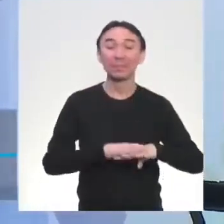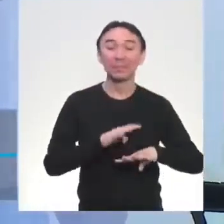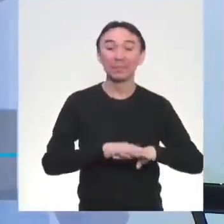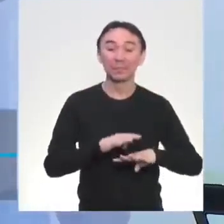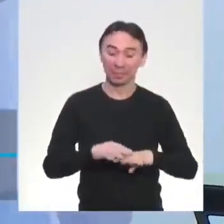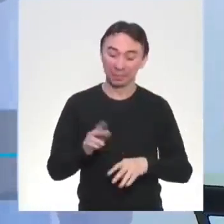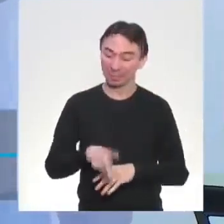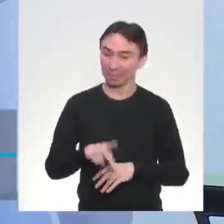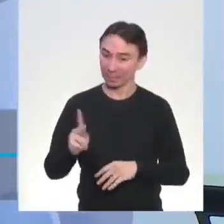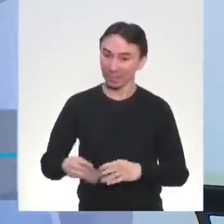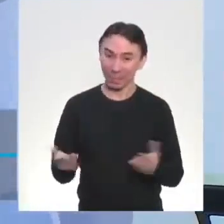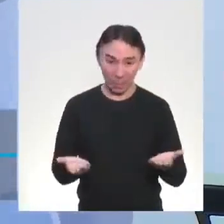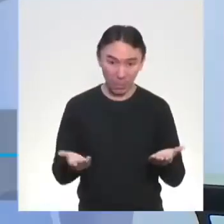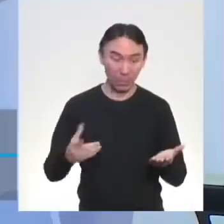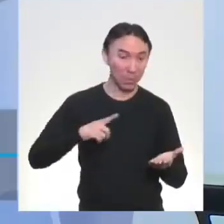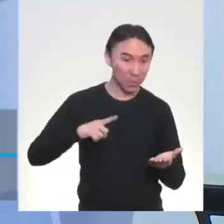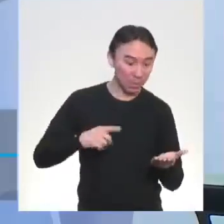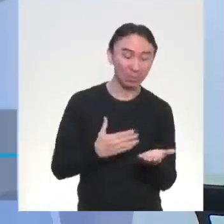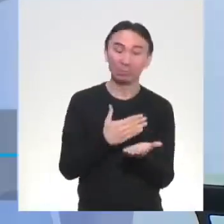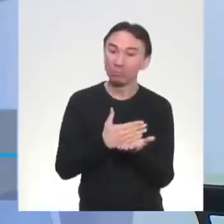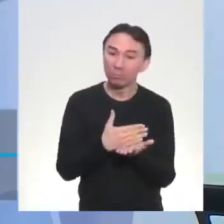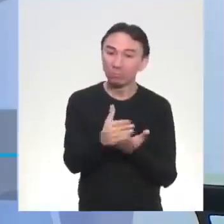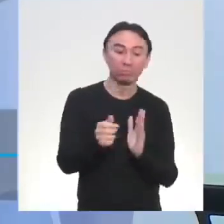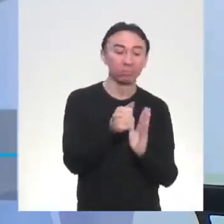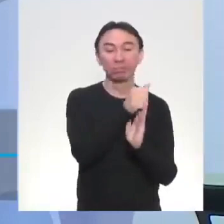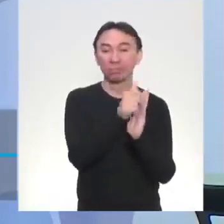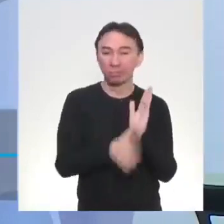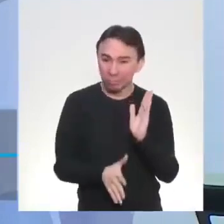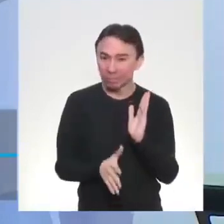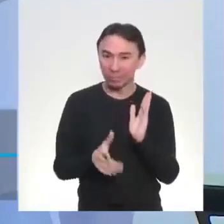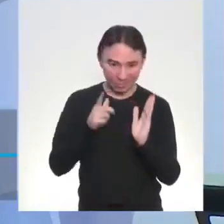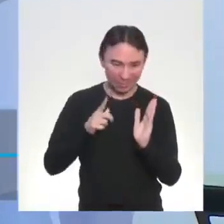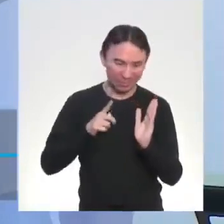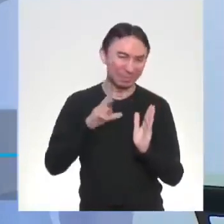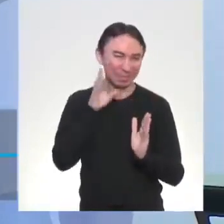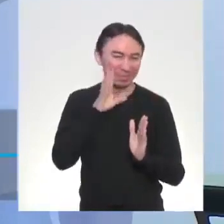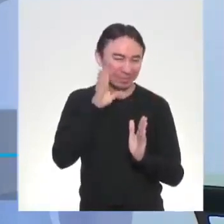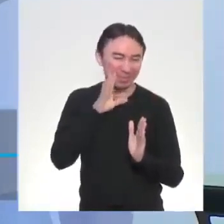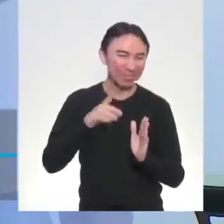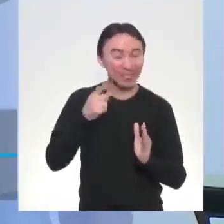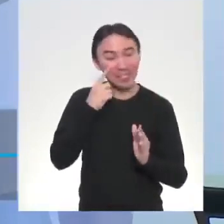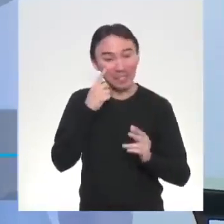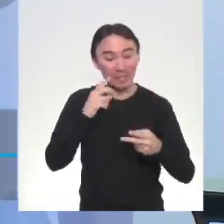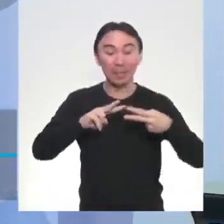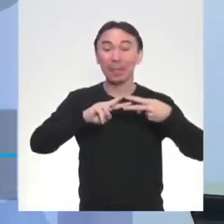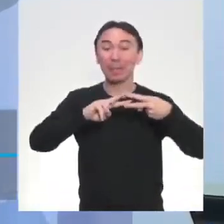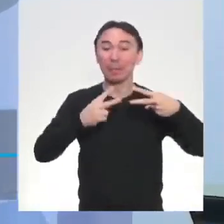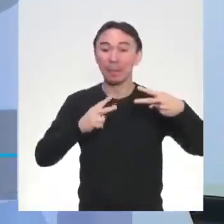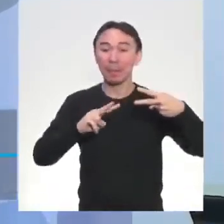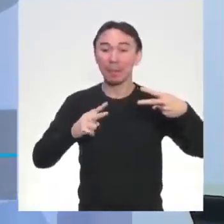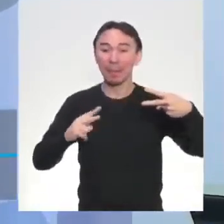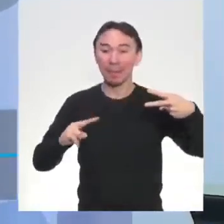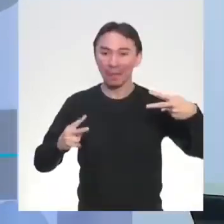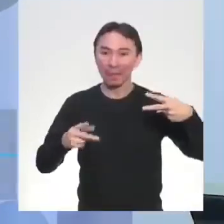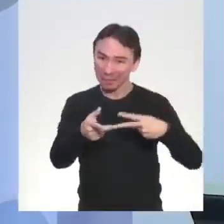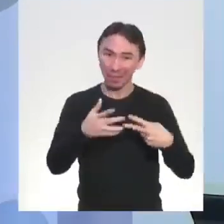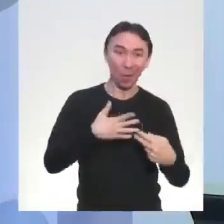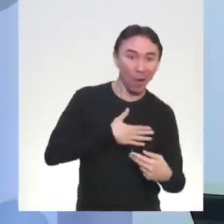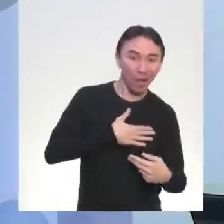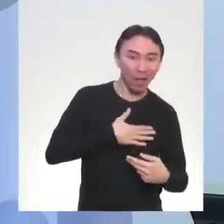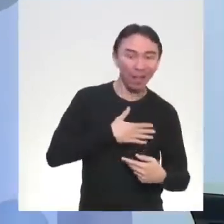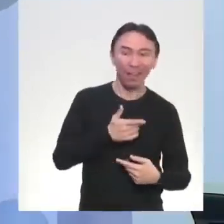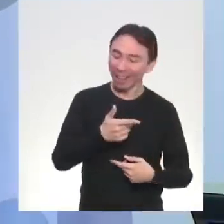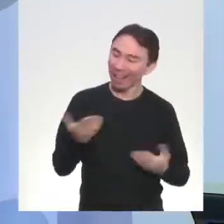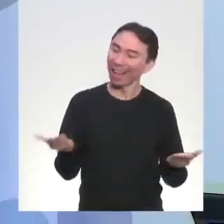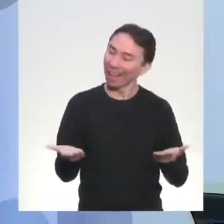uma sequência de atividades super bacana falando sobre a geometria. Você vai perceber que se você gosta de geometria, essa é a sua aula. E